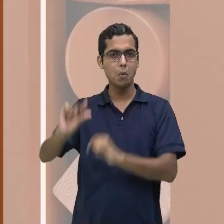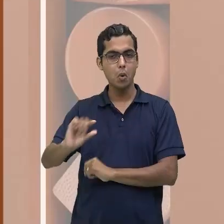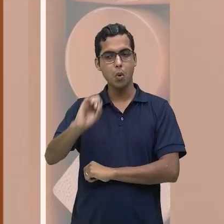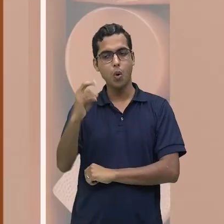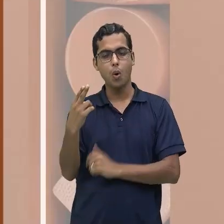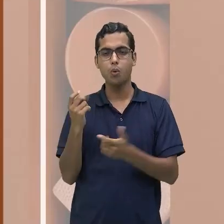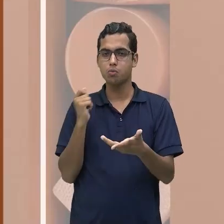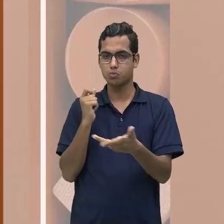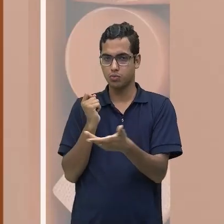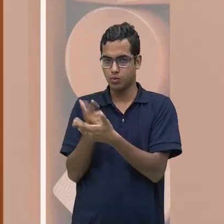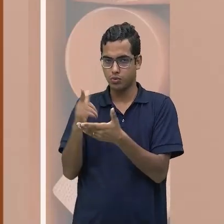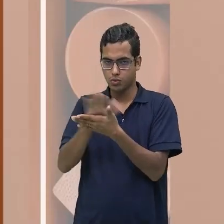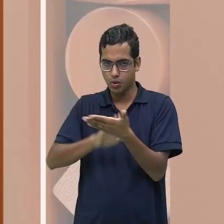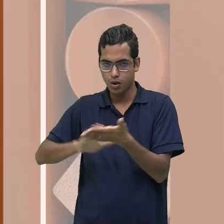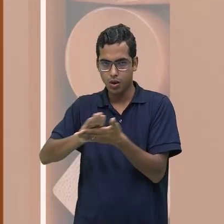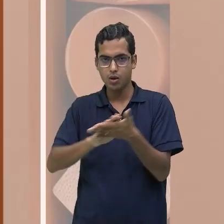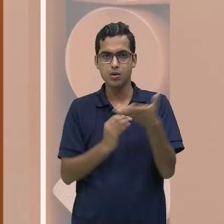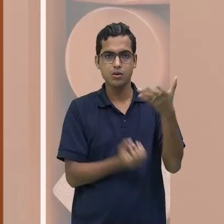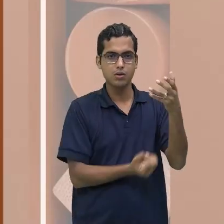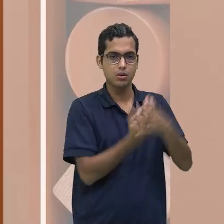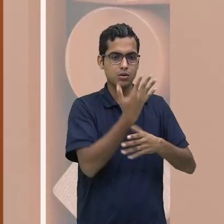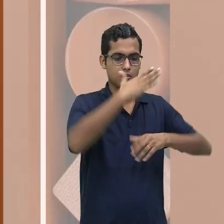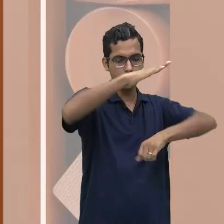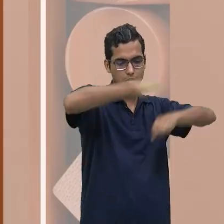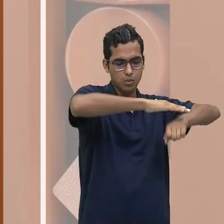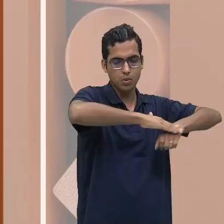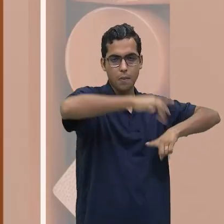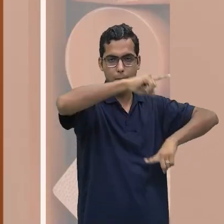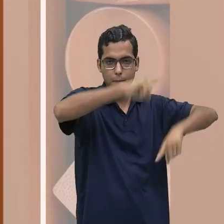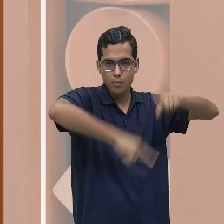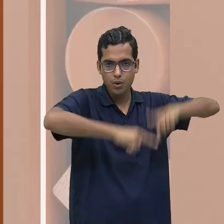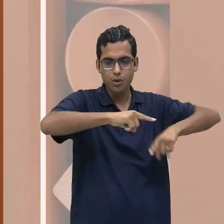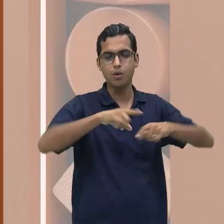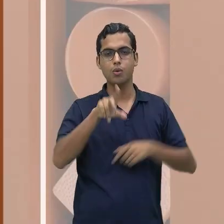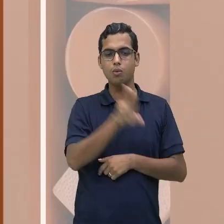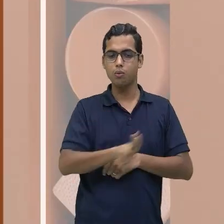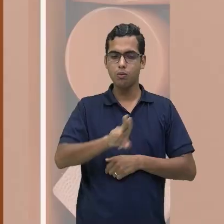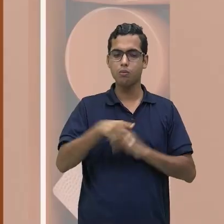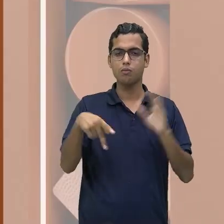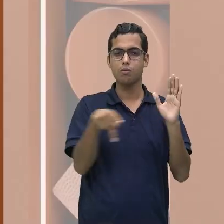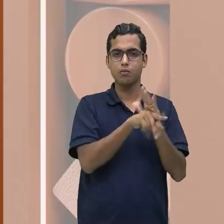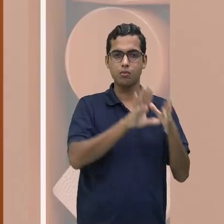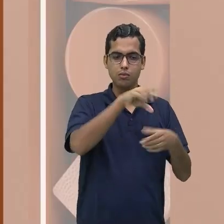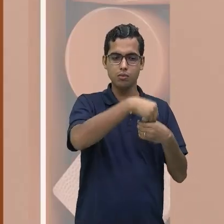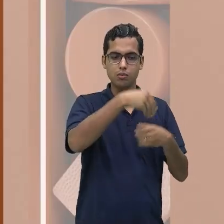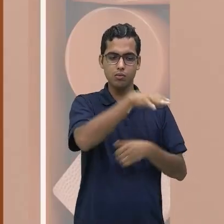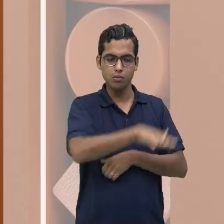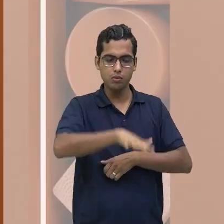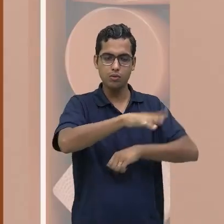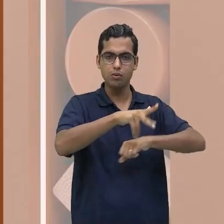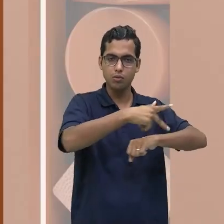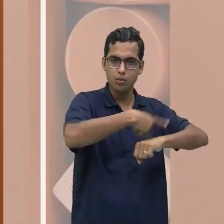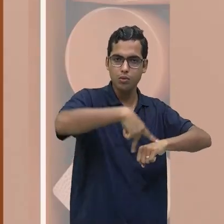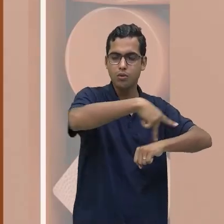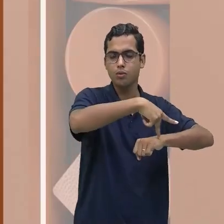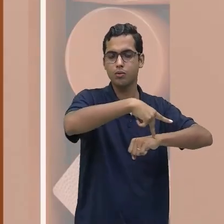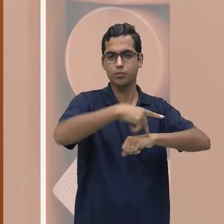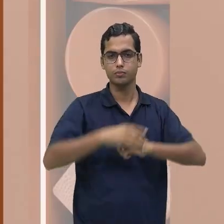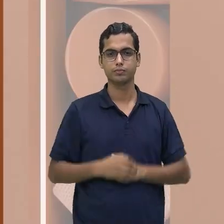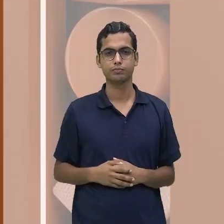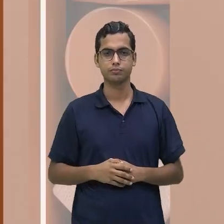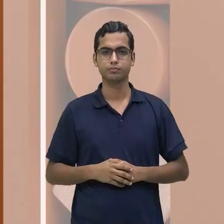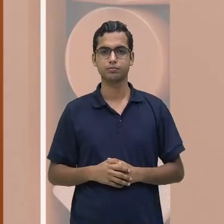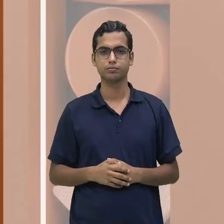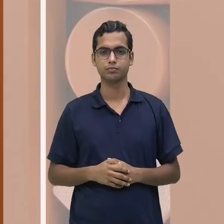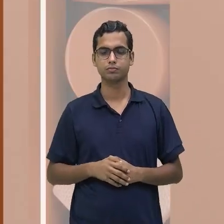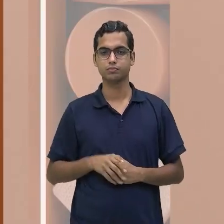países, começam a produzir os seus próprios produtos e utilizar ali de forma, né, que